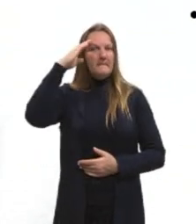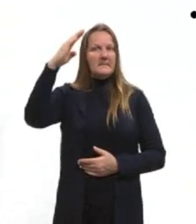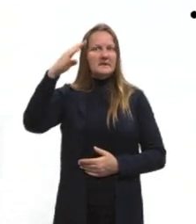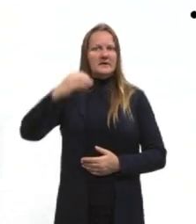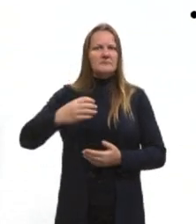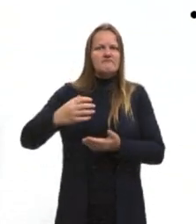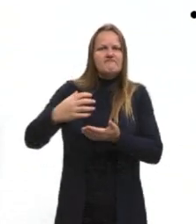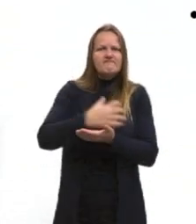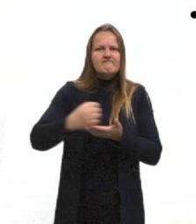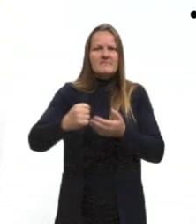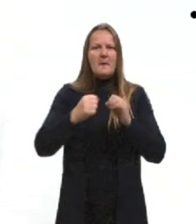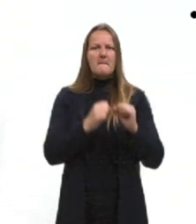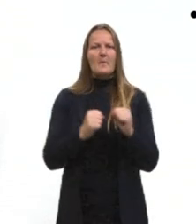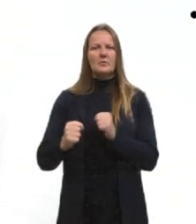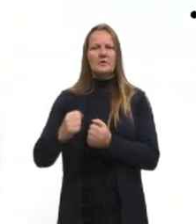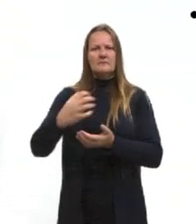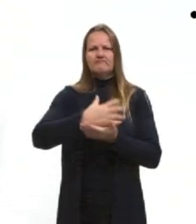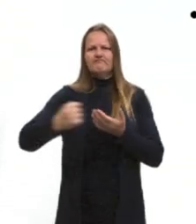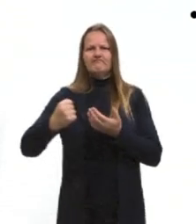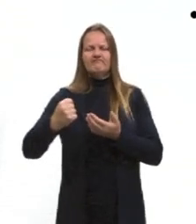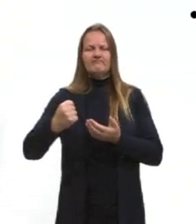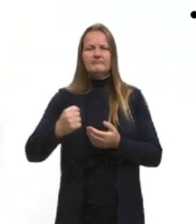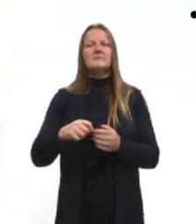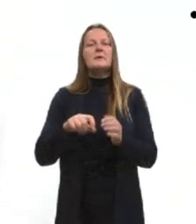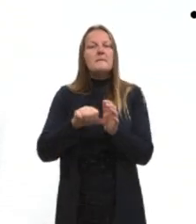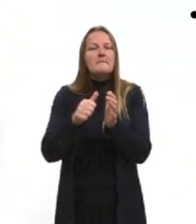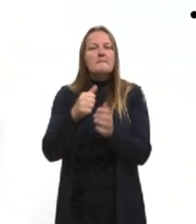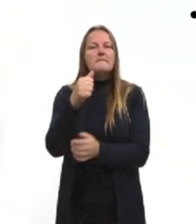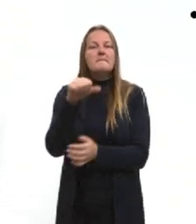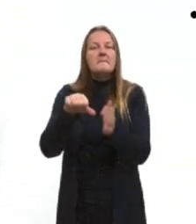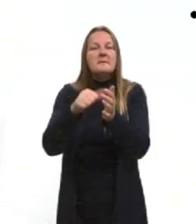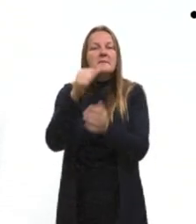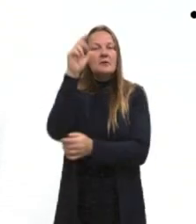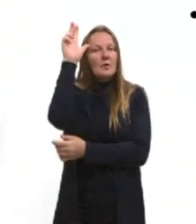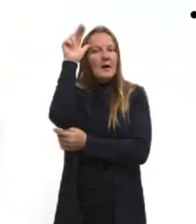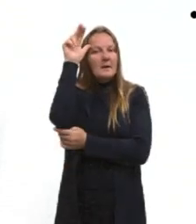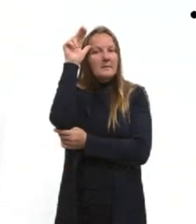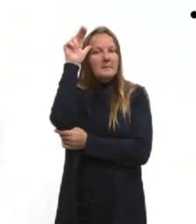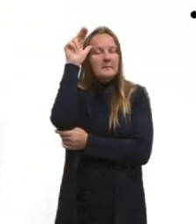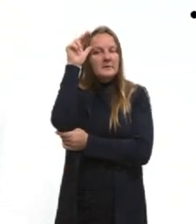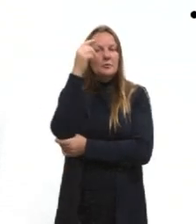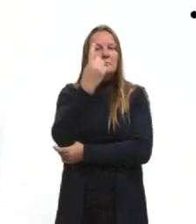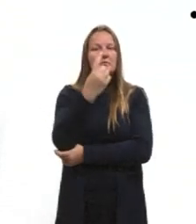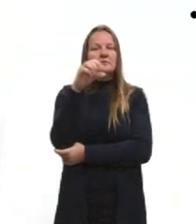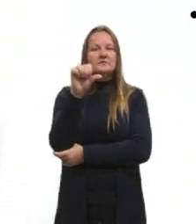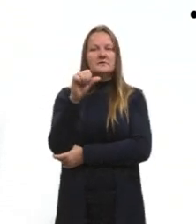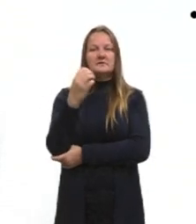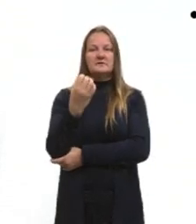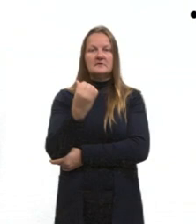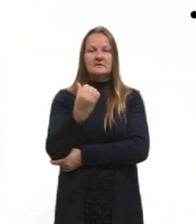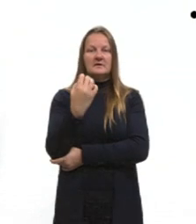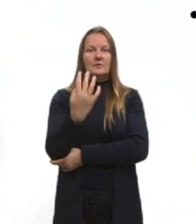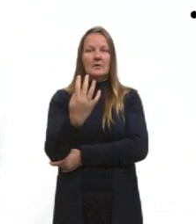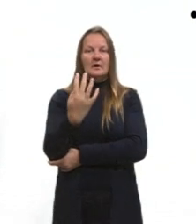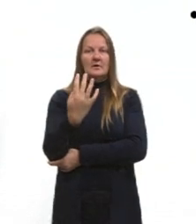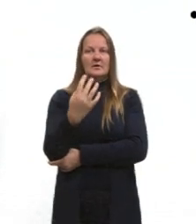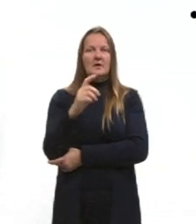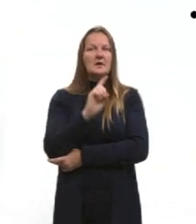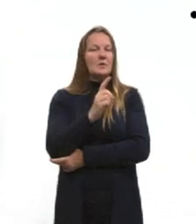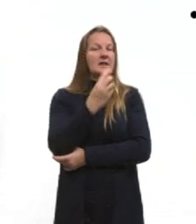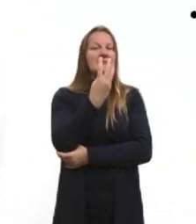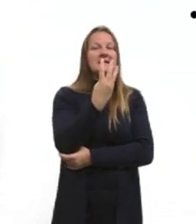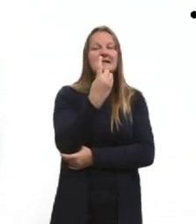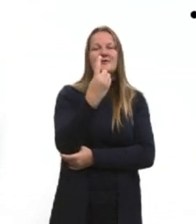o poder né e Eles tomam o poder em primeiro no dia primeiro de abril de 1964 não é no dia 31 de Maio né